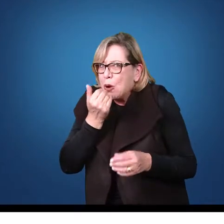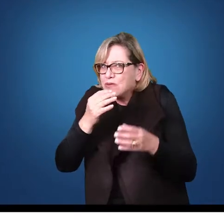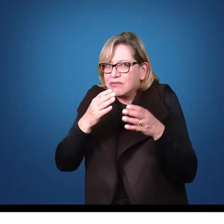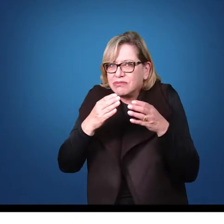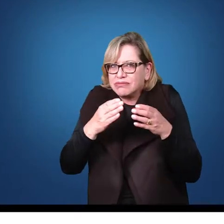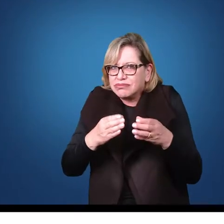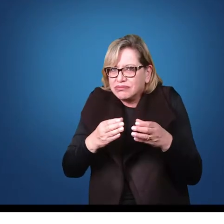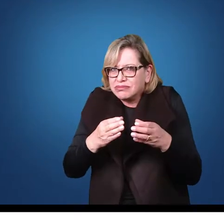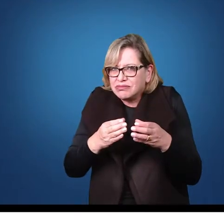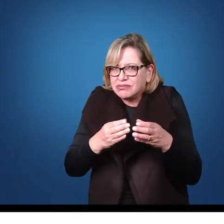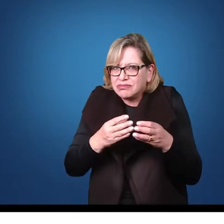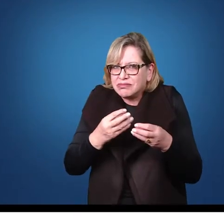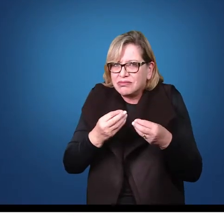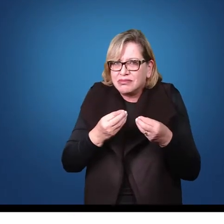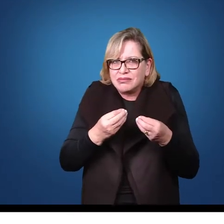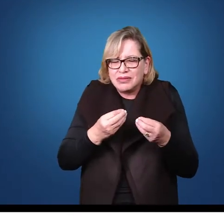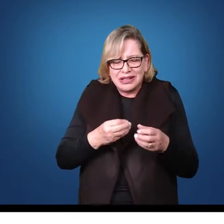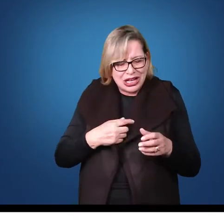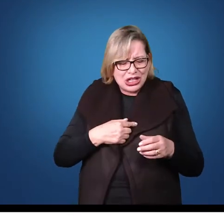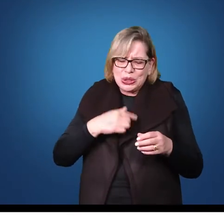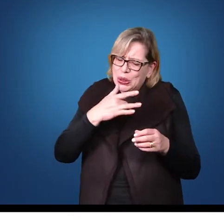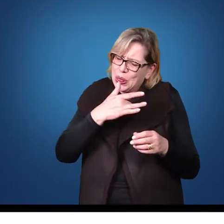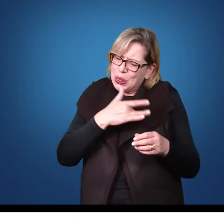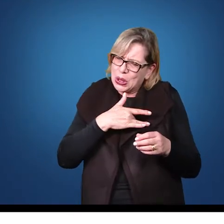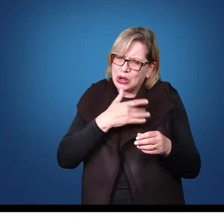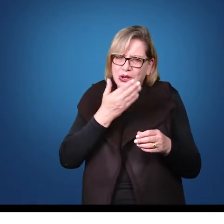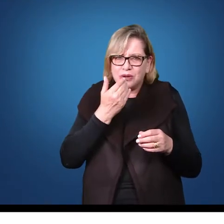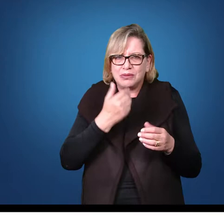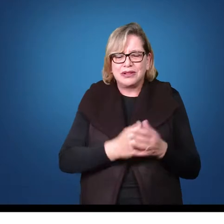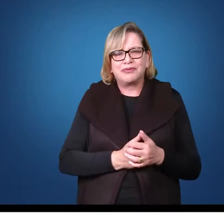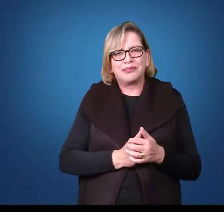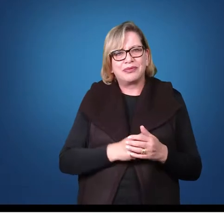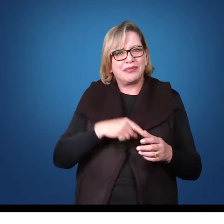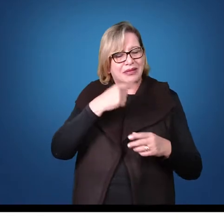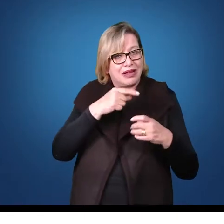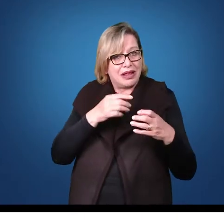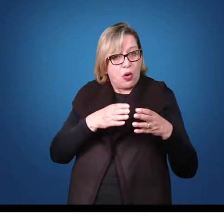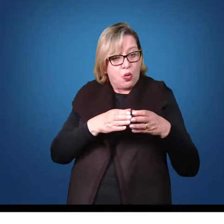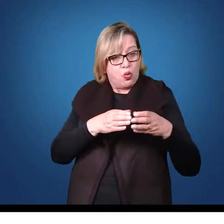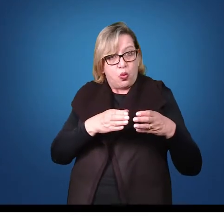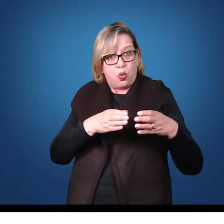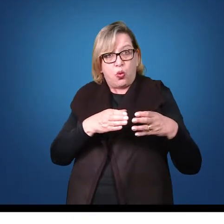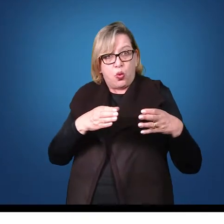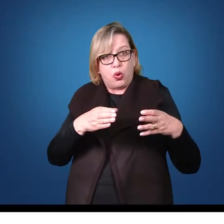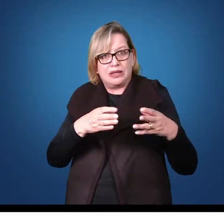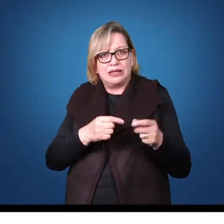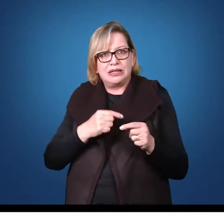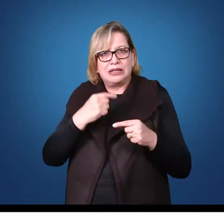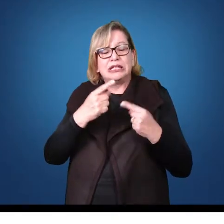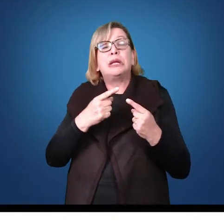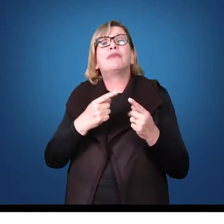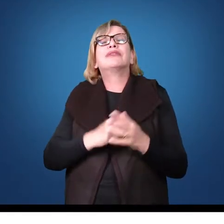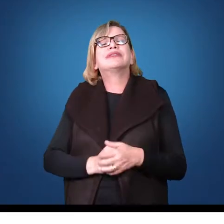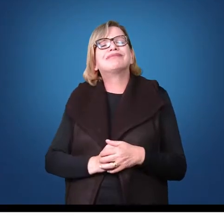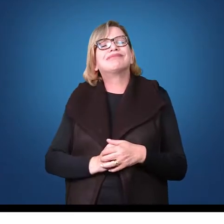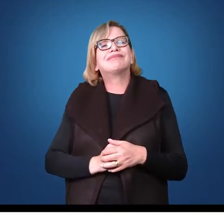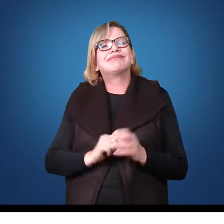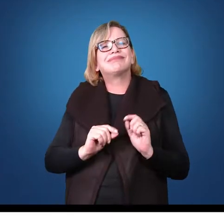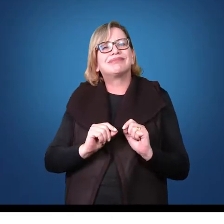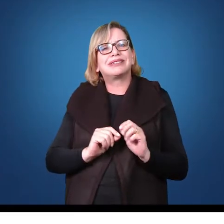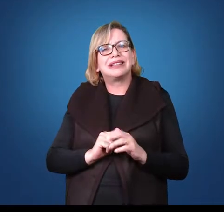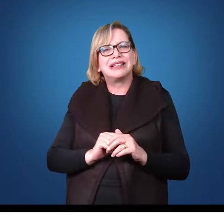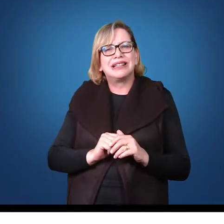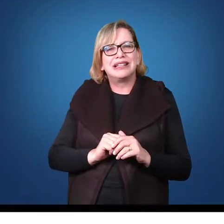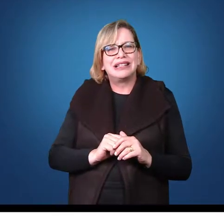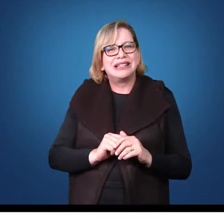rabanete? Dá até dó. Dá até dó. E daí, aquele rabanete cresceu tanto, e daí?